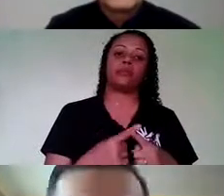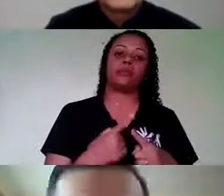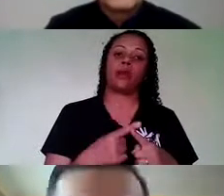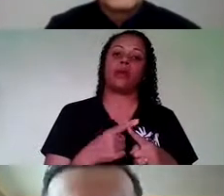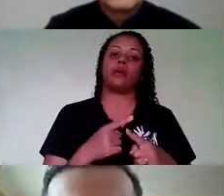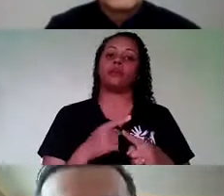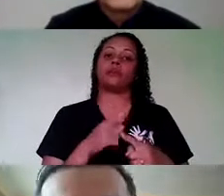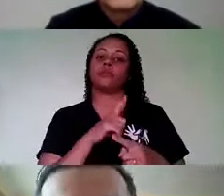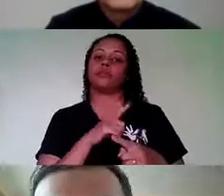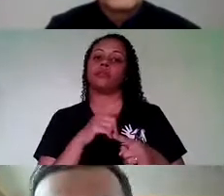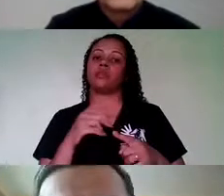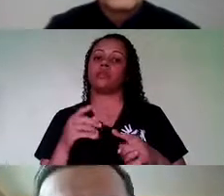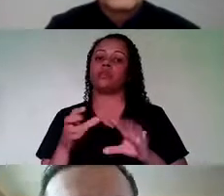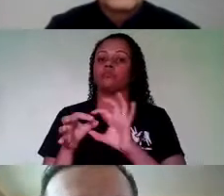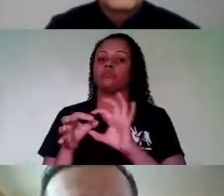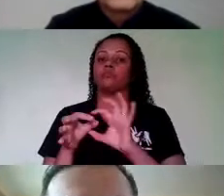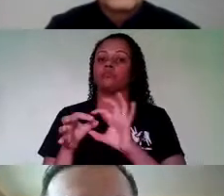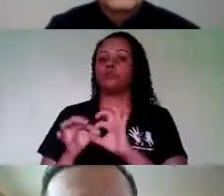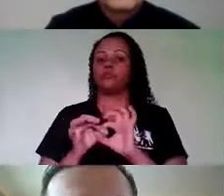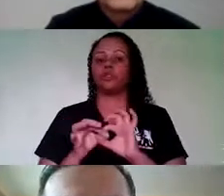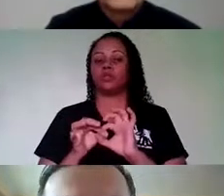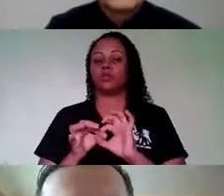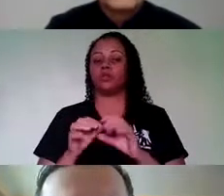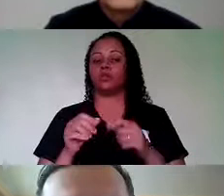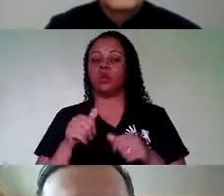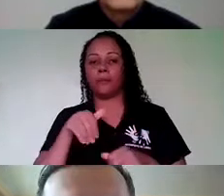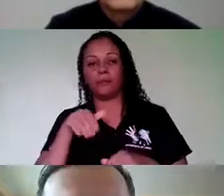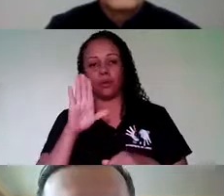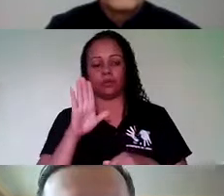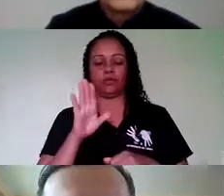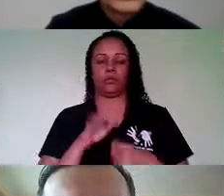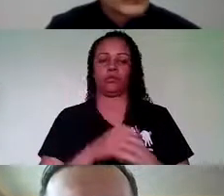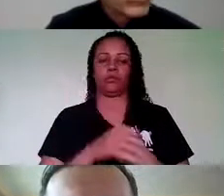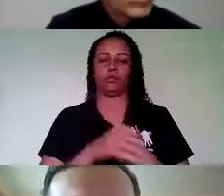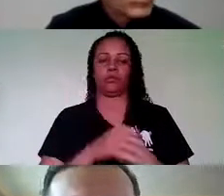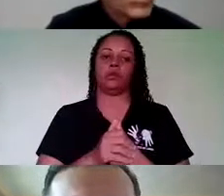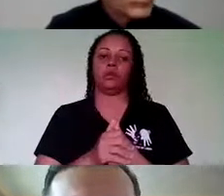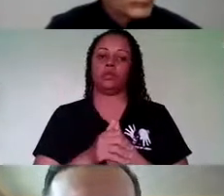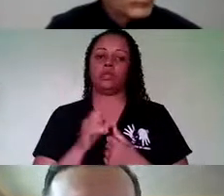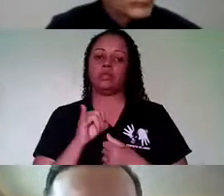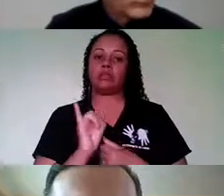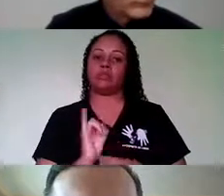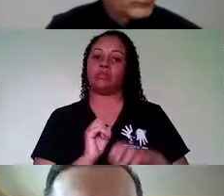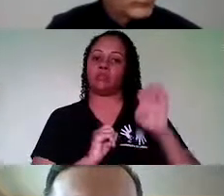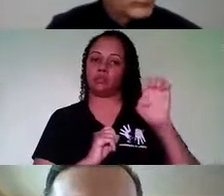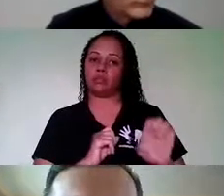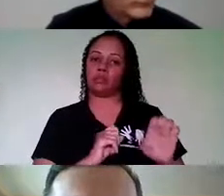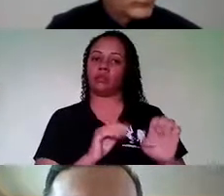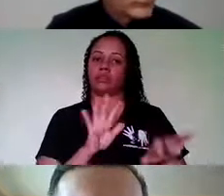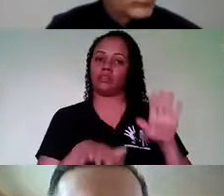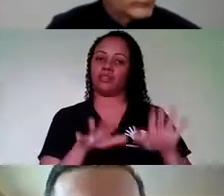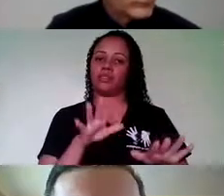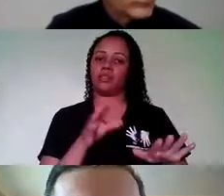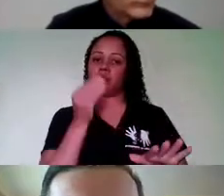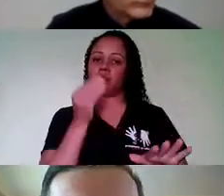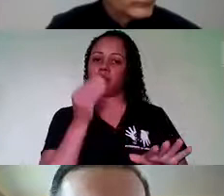Mas se a esquerda também colocar esse público na invisibilidade, então aí a gente fica